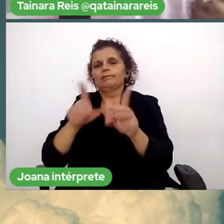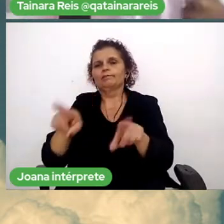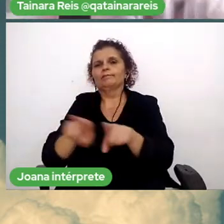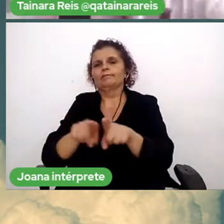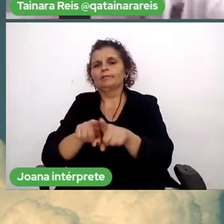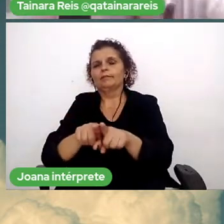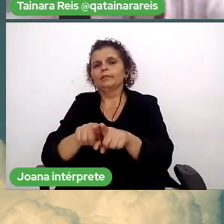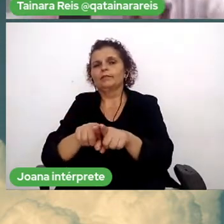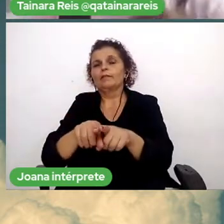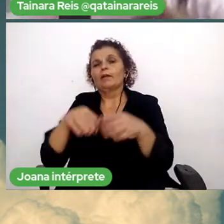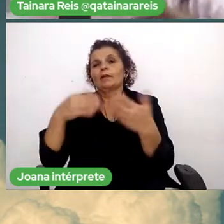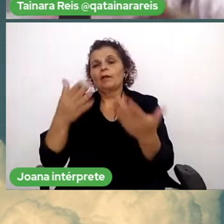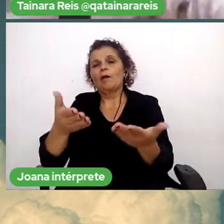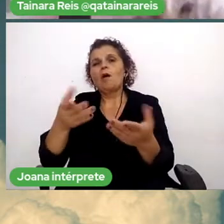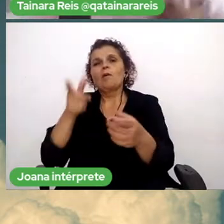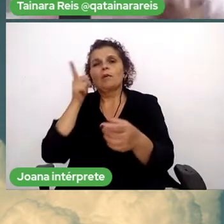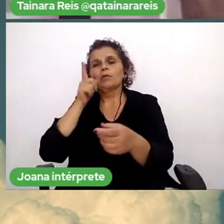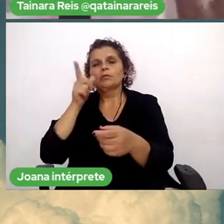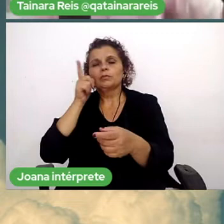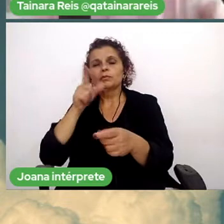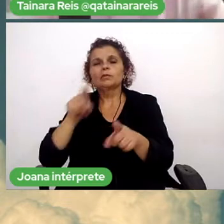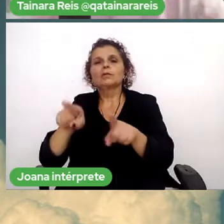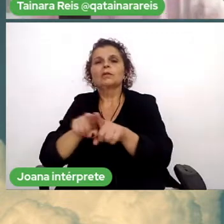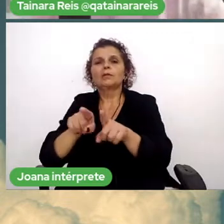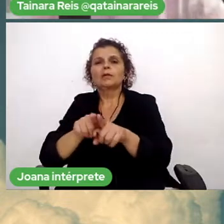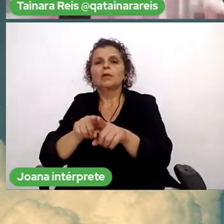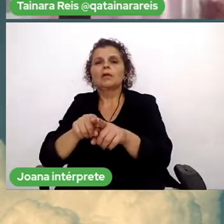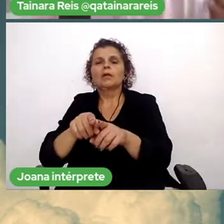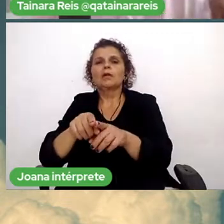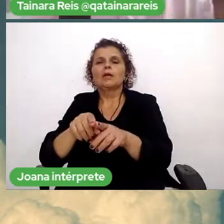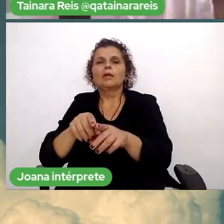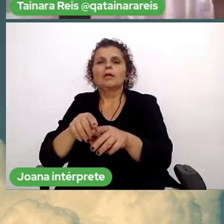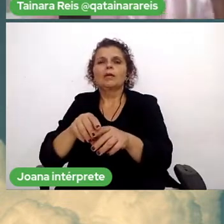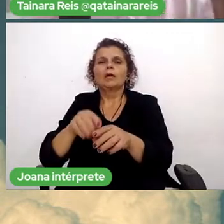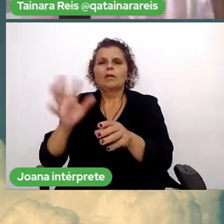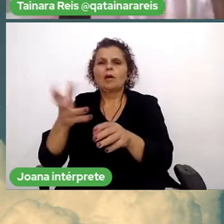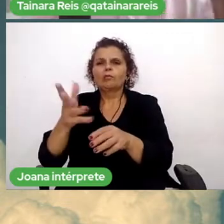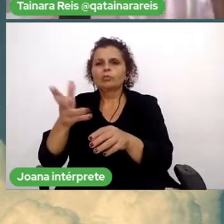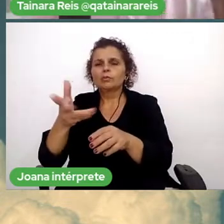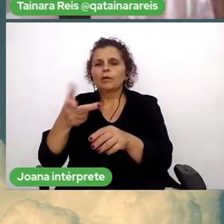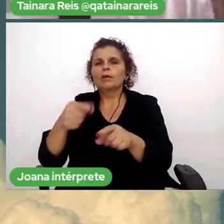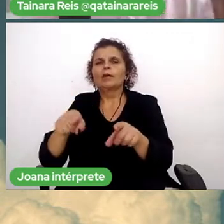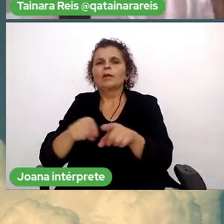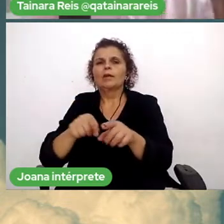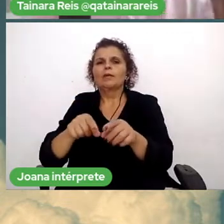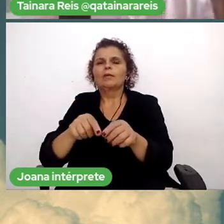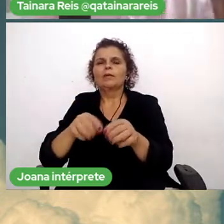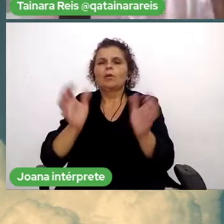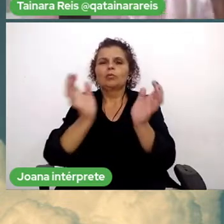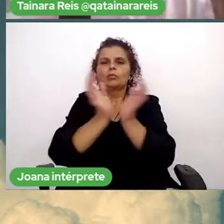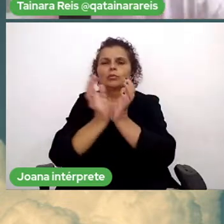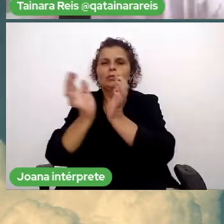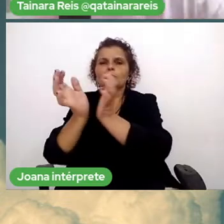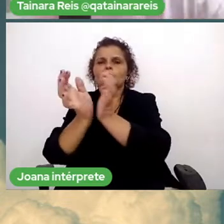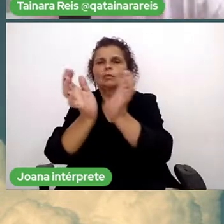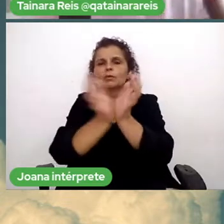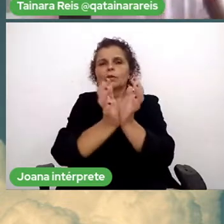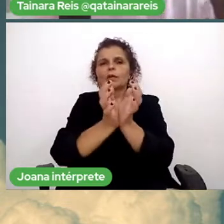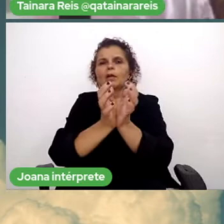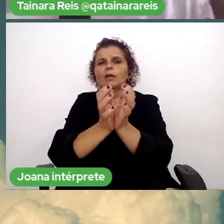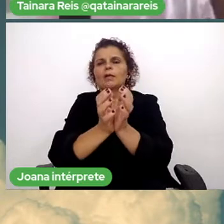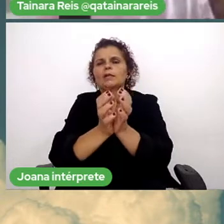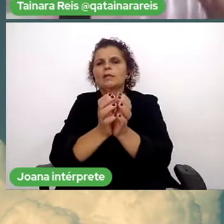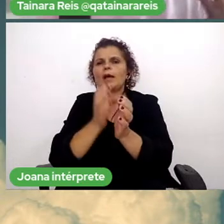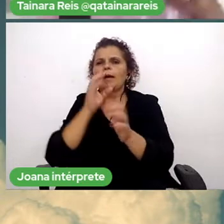para que a gente consiga se beneficiar dessa metodologia ágil, a gente precisa que os times sigam práticas ágeis